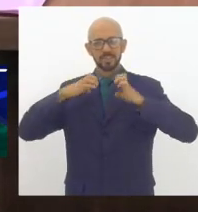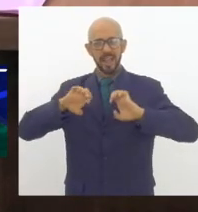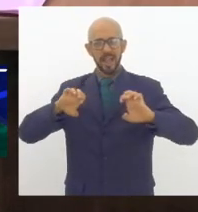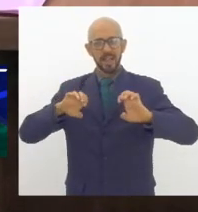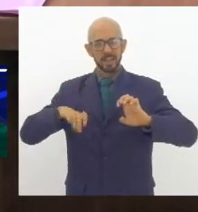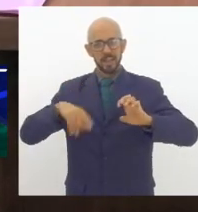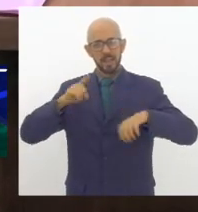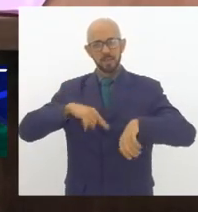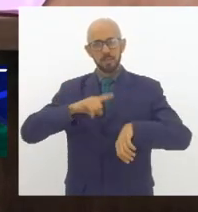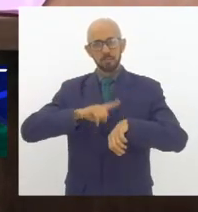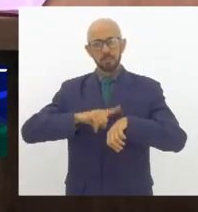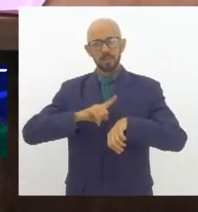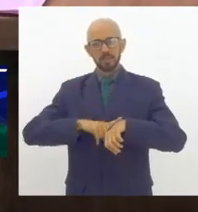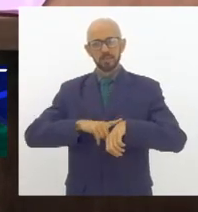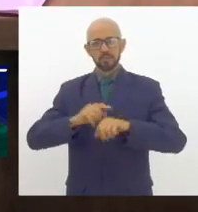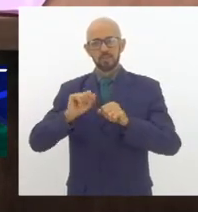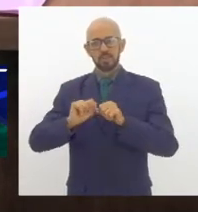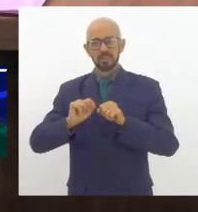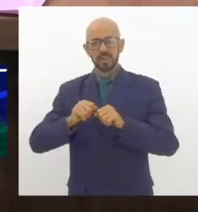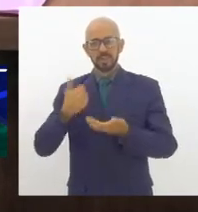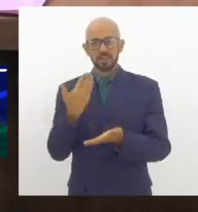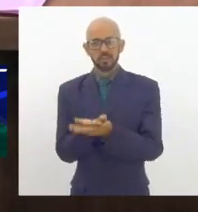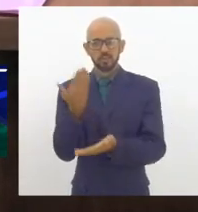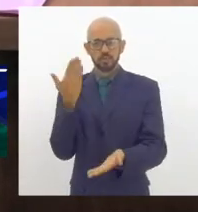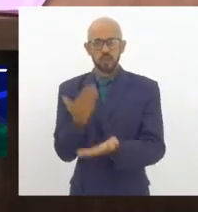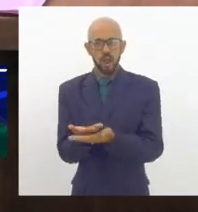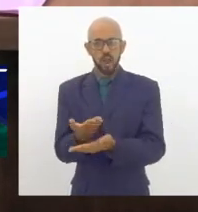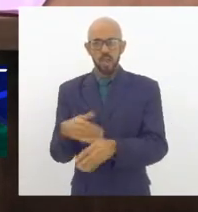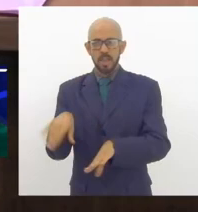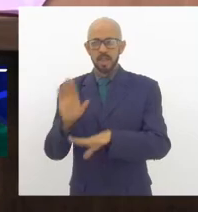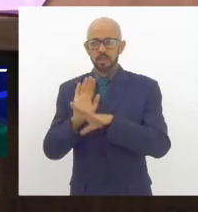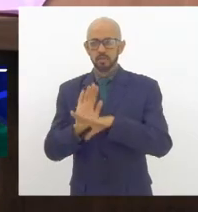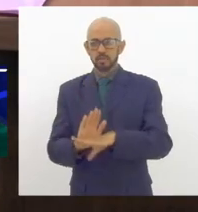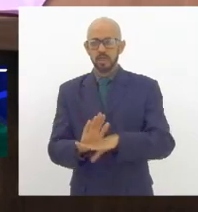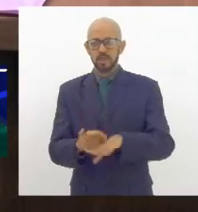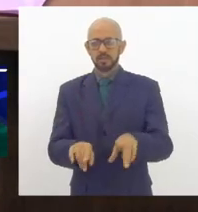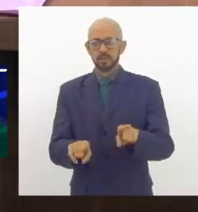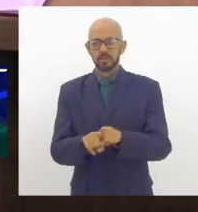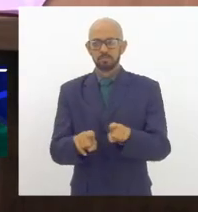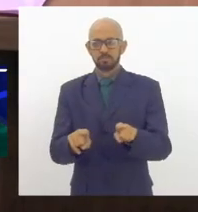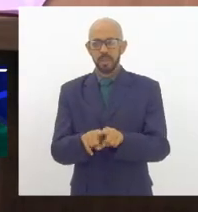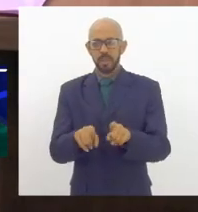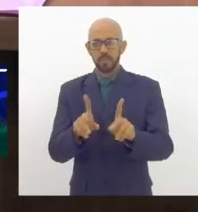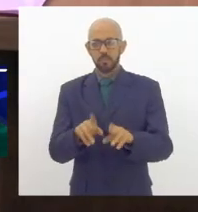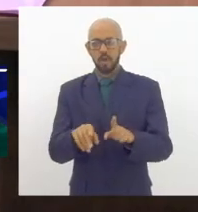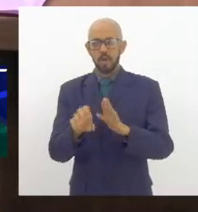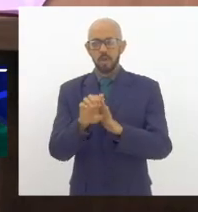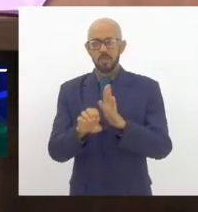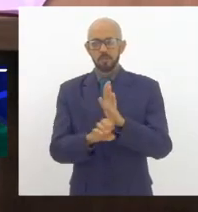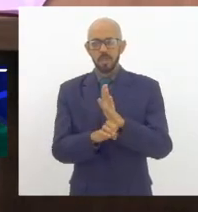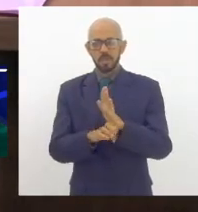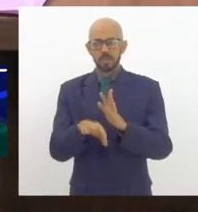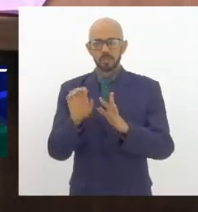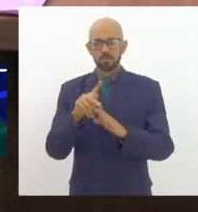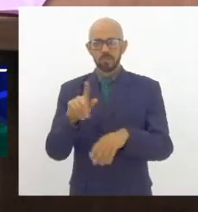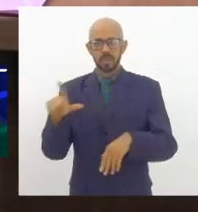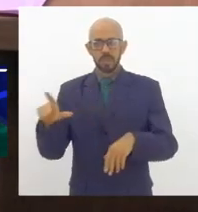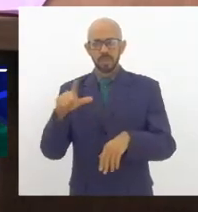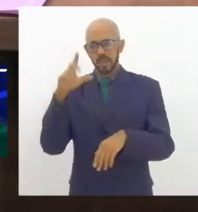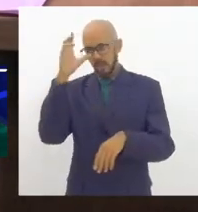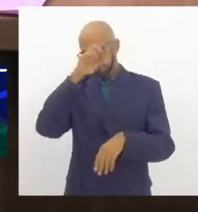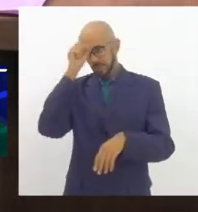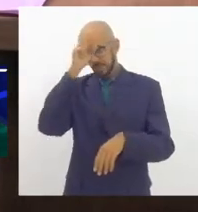isso na escola e ajudar como bem traz aí é o aumenta do projeto aprender a